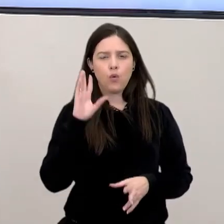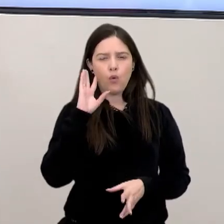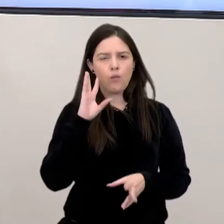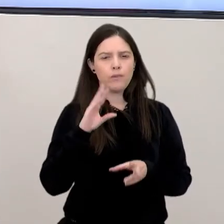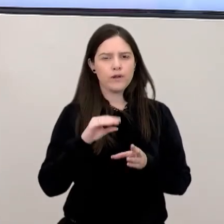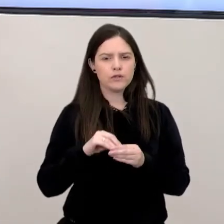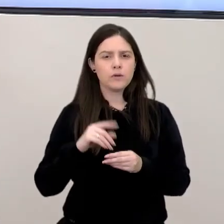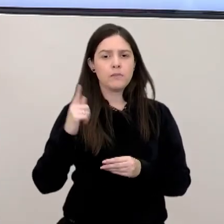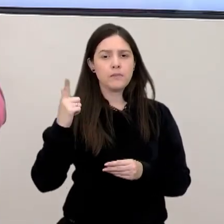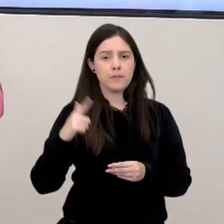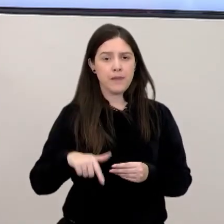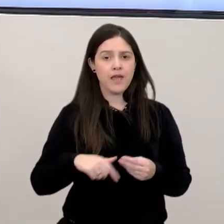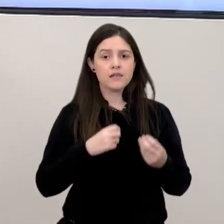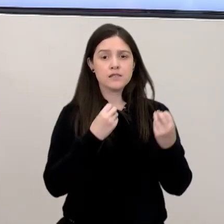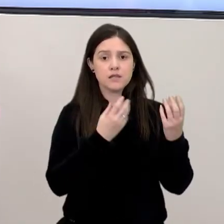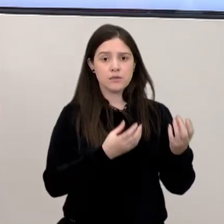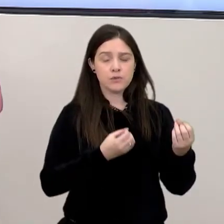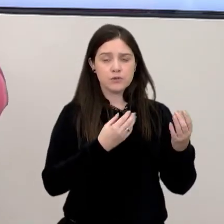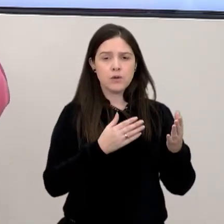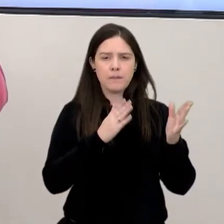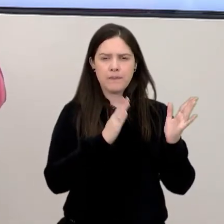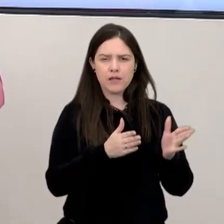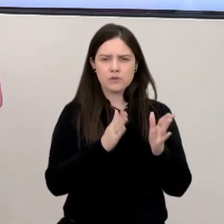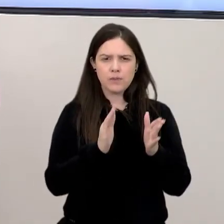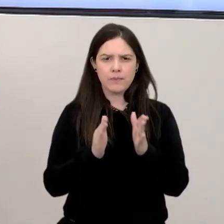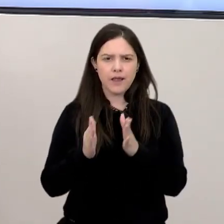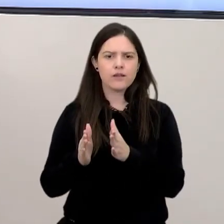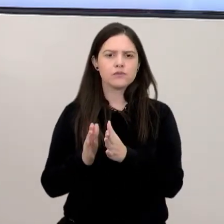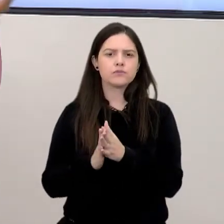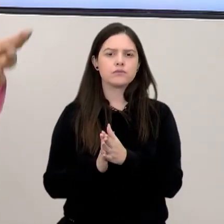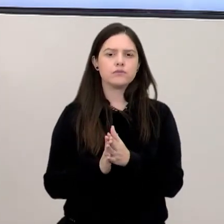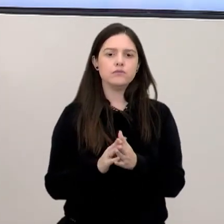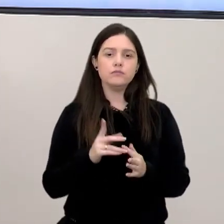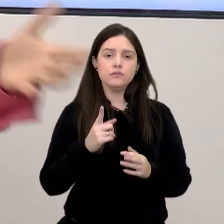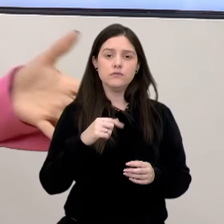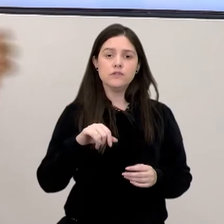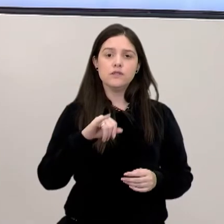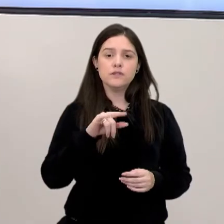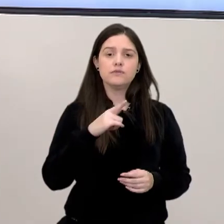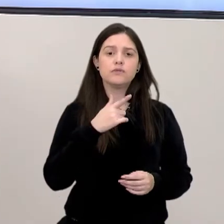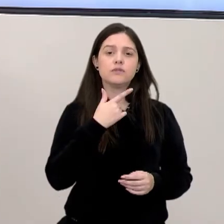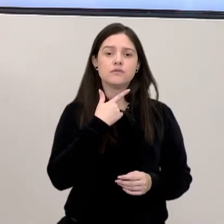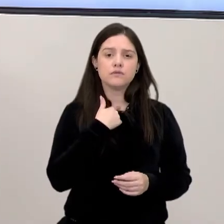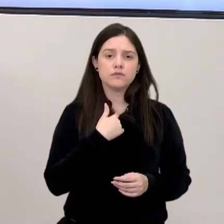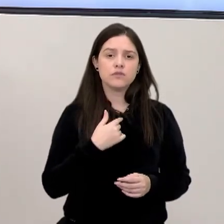Para mais informações, passo a passo, revisão desses resultados,